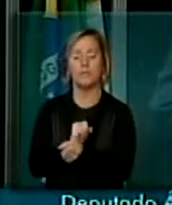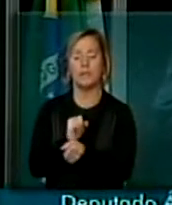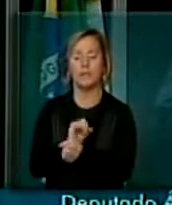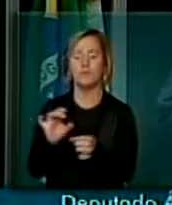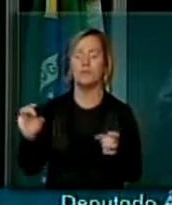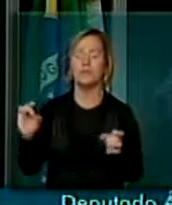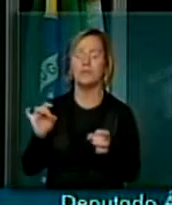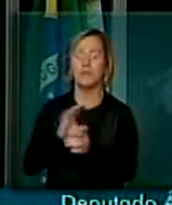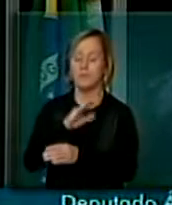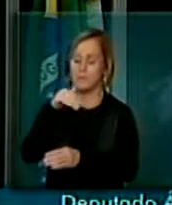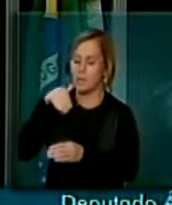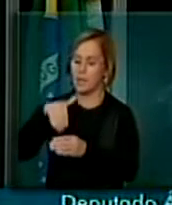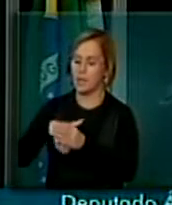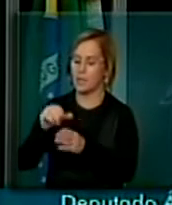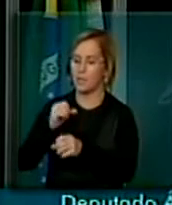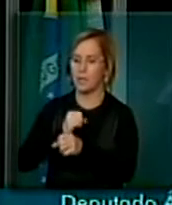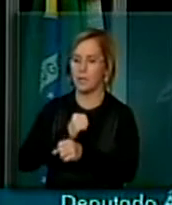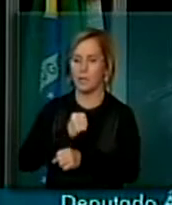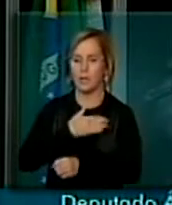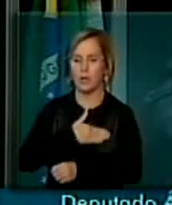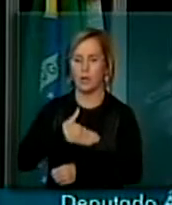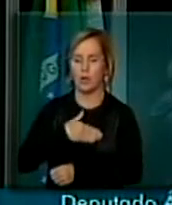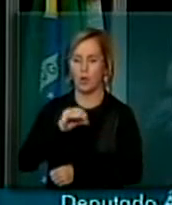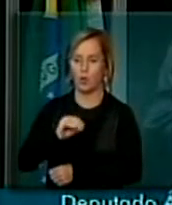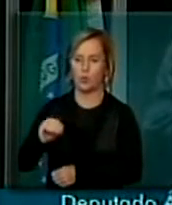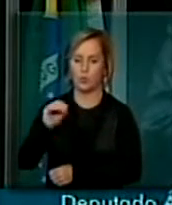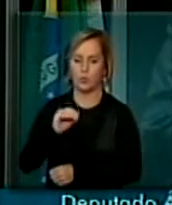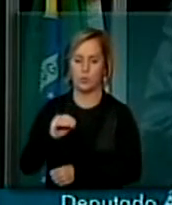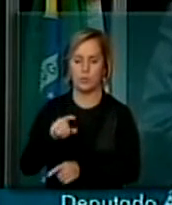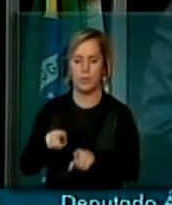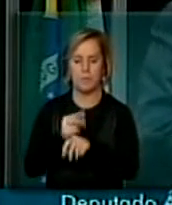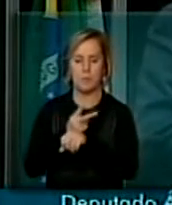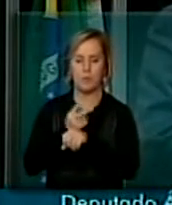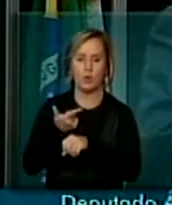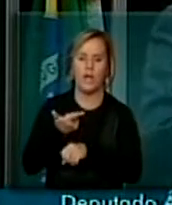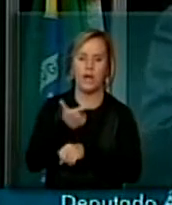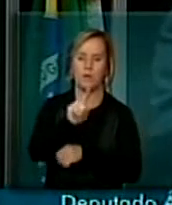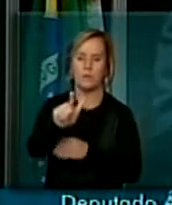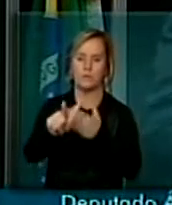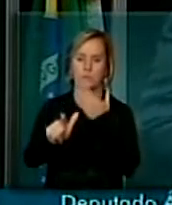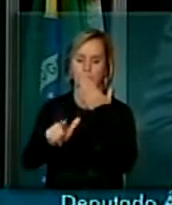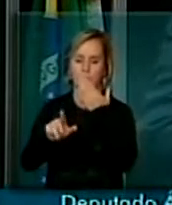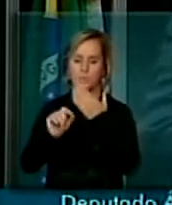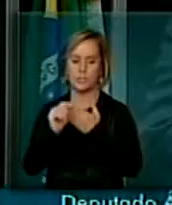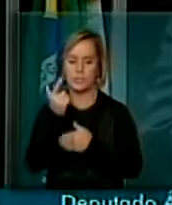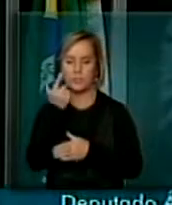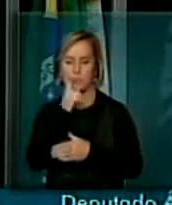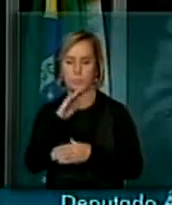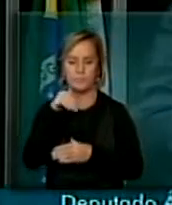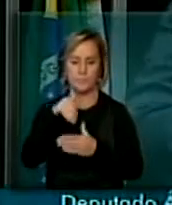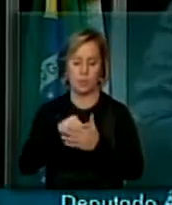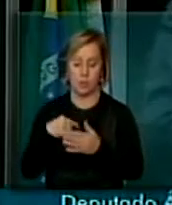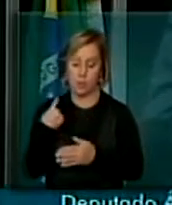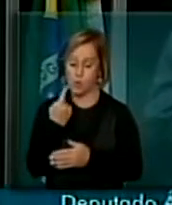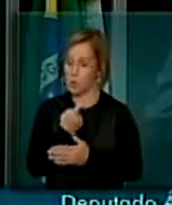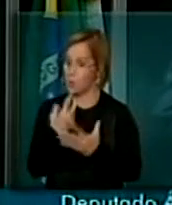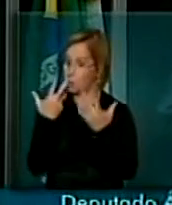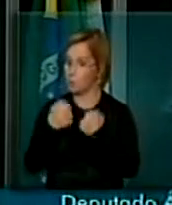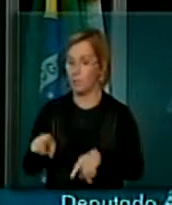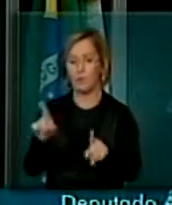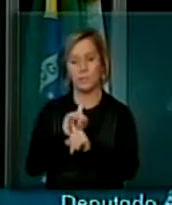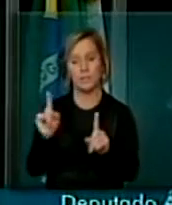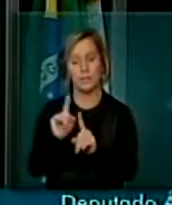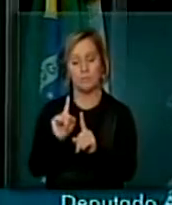se encontrasse um outro mecanismo, esse outro mecanismo que não é admissível por nós que defendemos a PEC